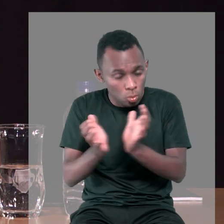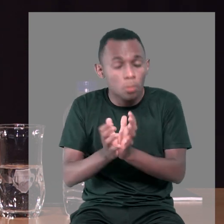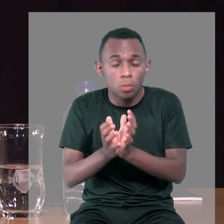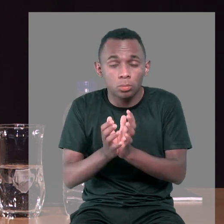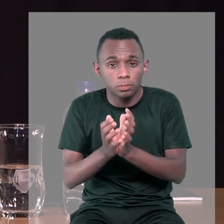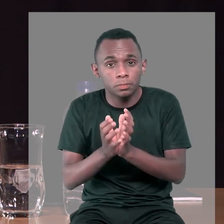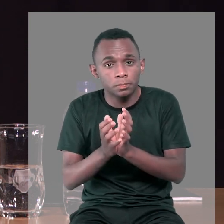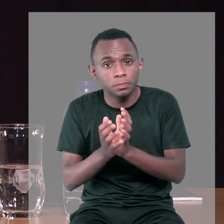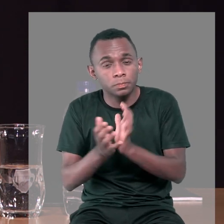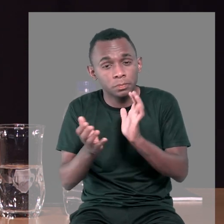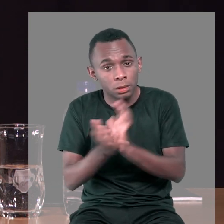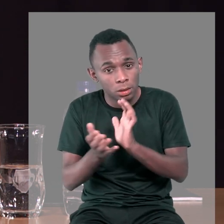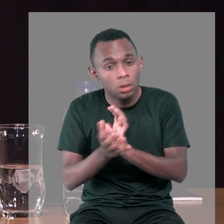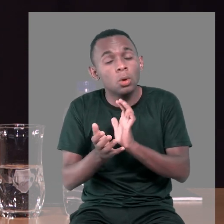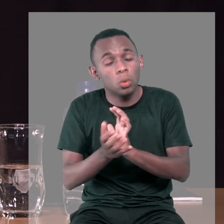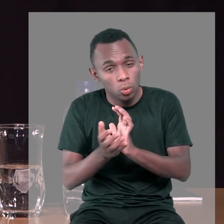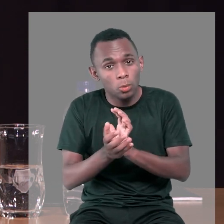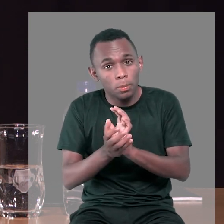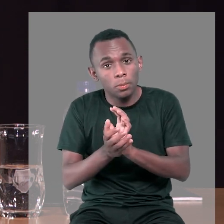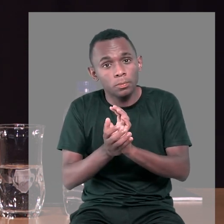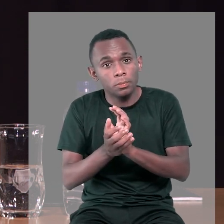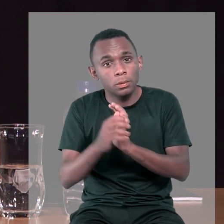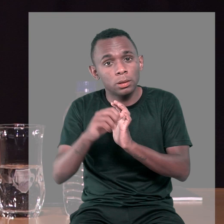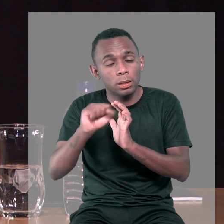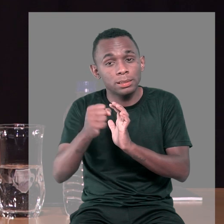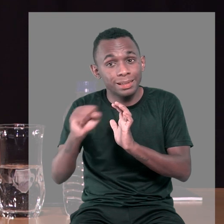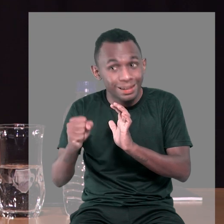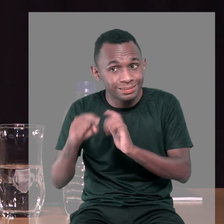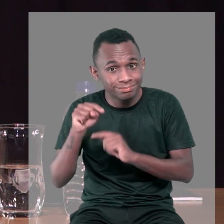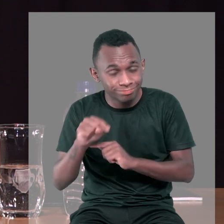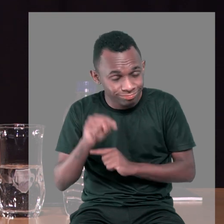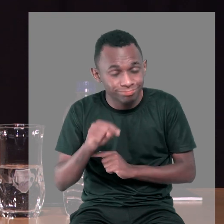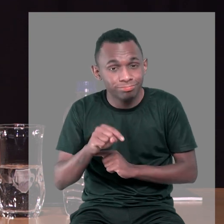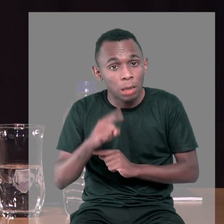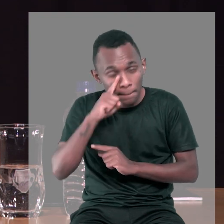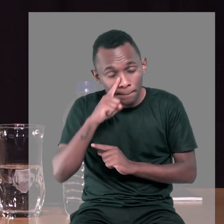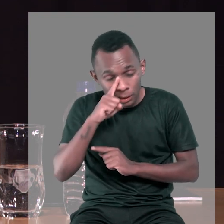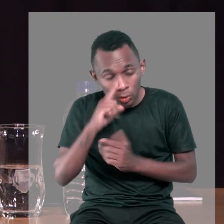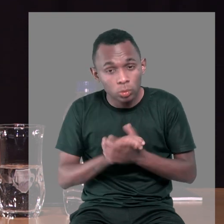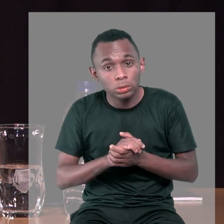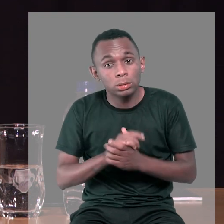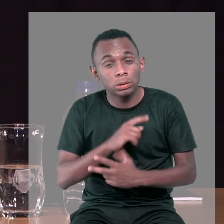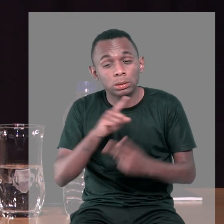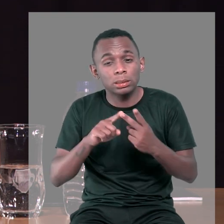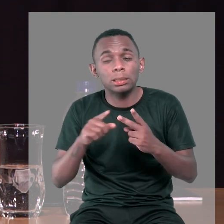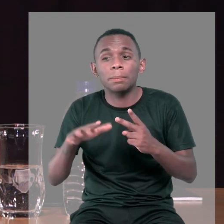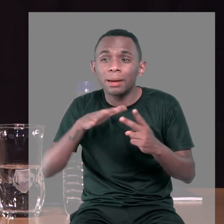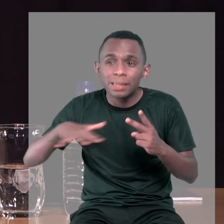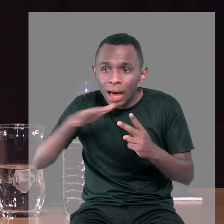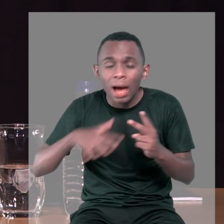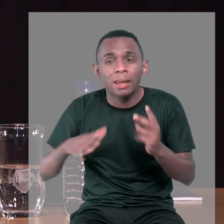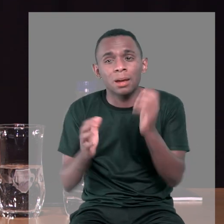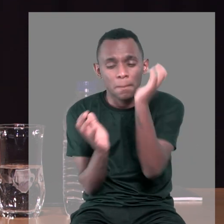o Eichmann não era propriamente um homem de ação, digamos, um soldado SS, e não se